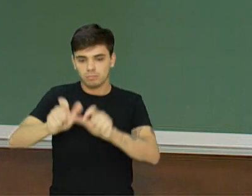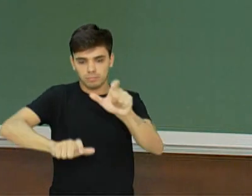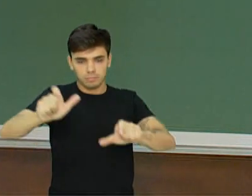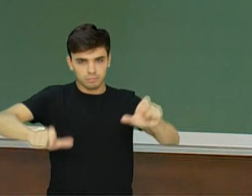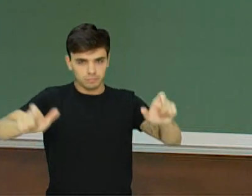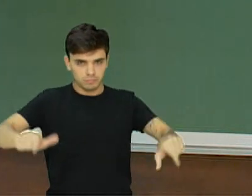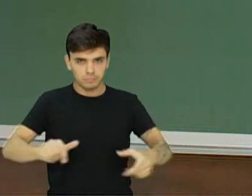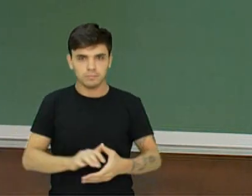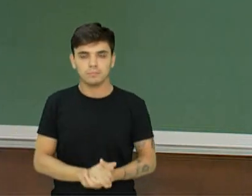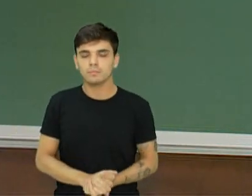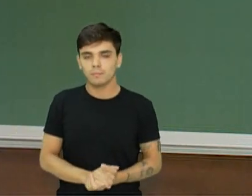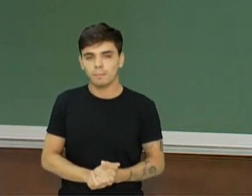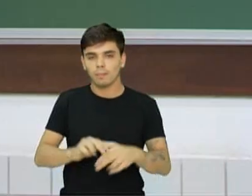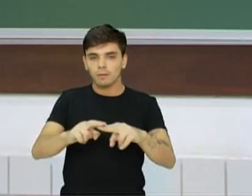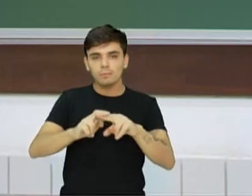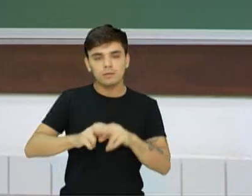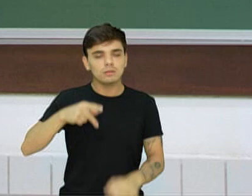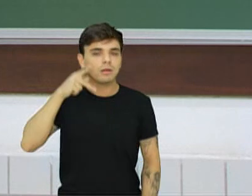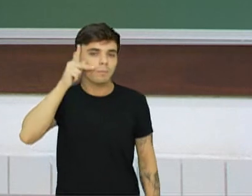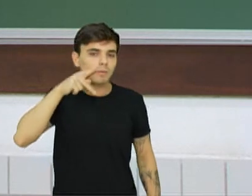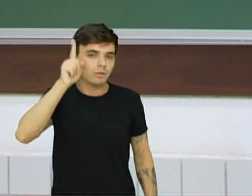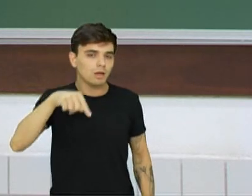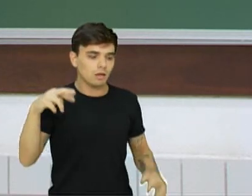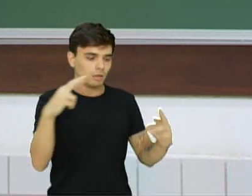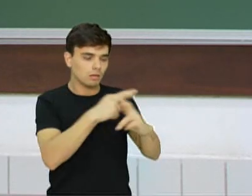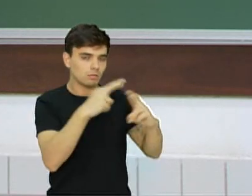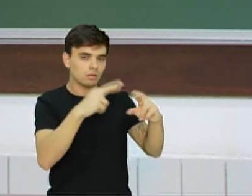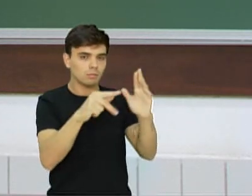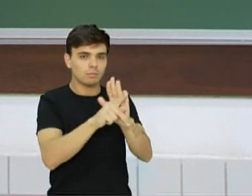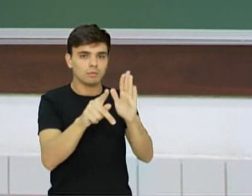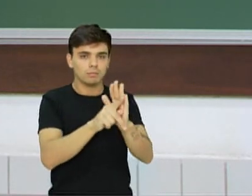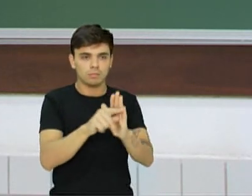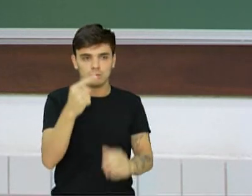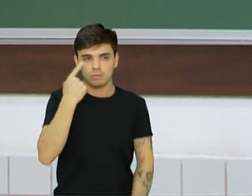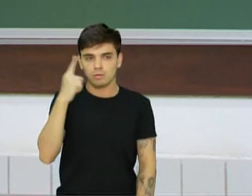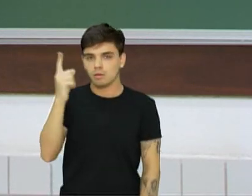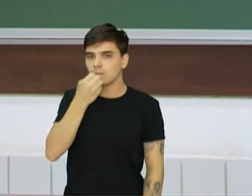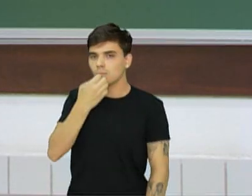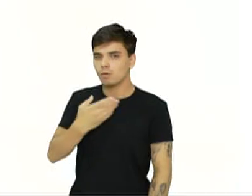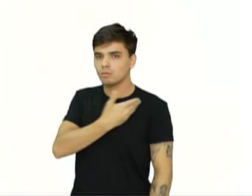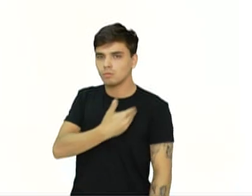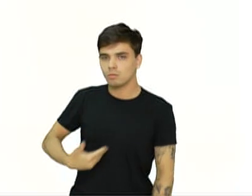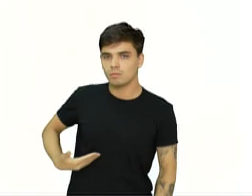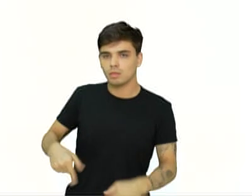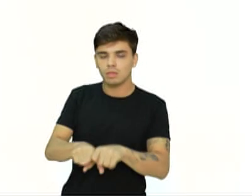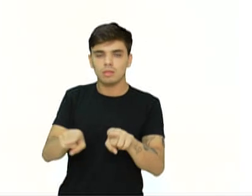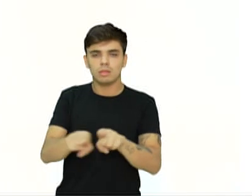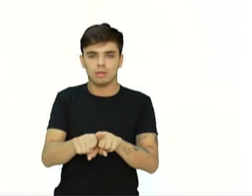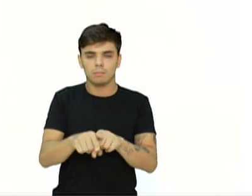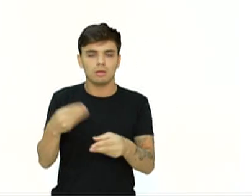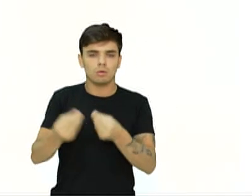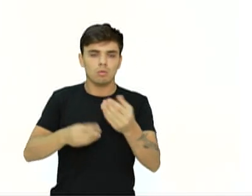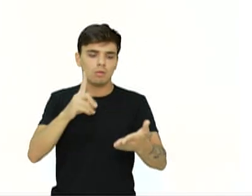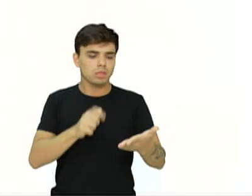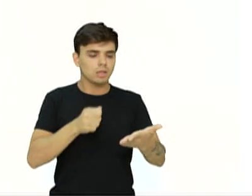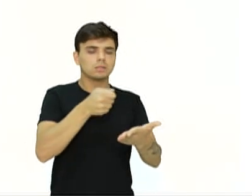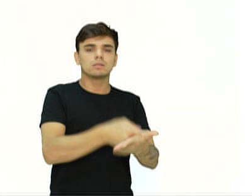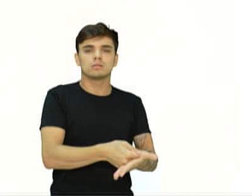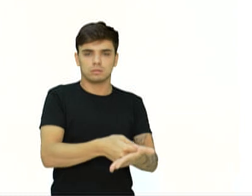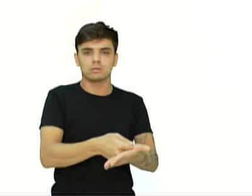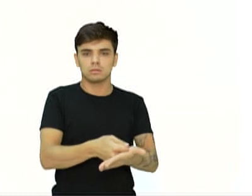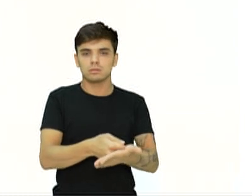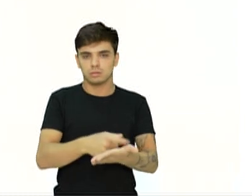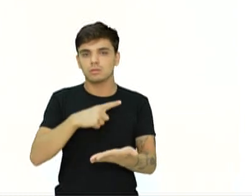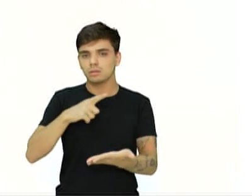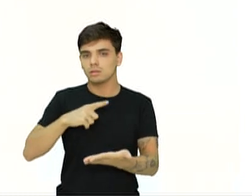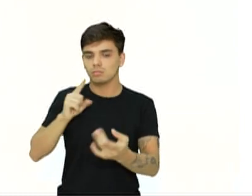pessoas, ok? Então, a política, ela se relaciona com o ato de governar, a tomada de decisões